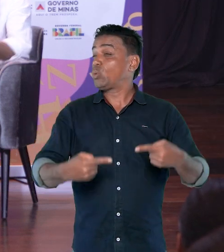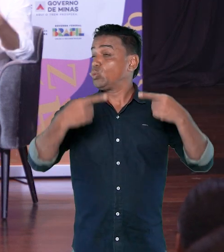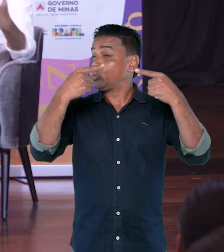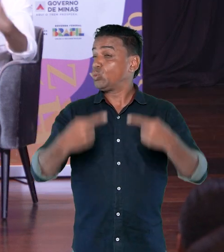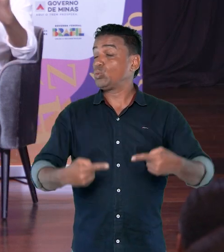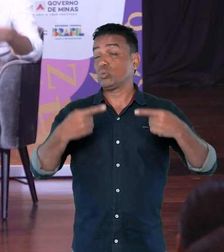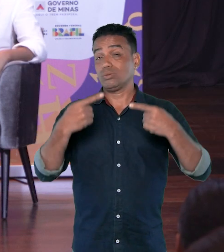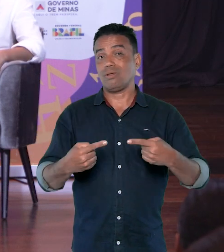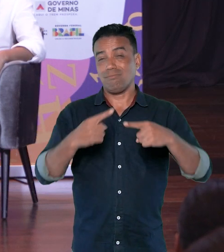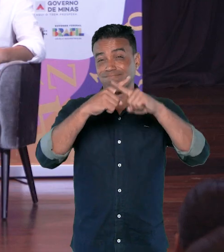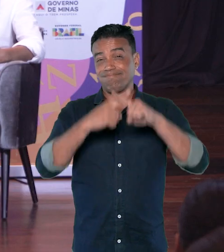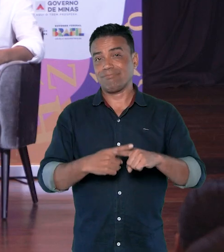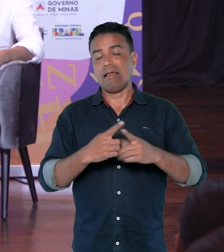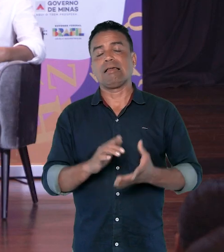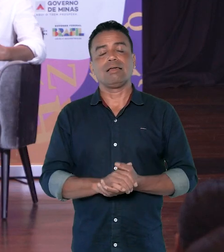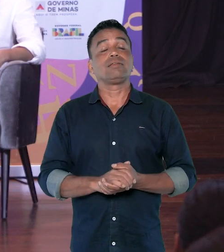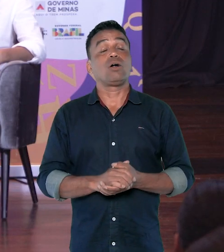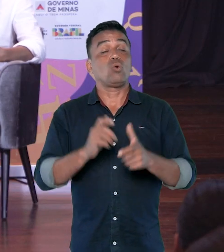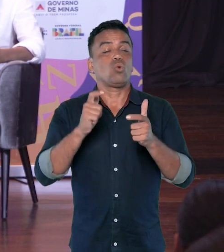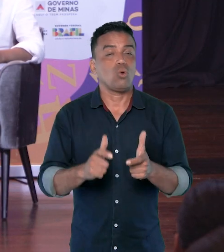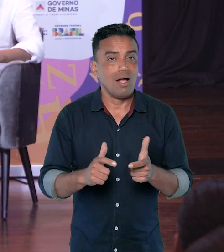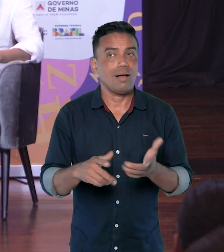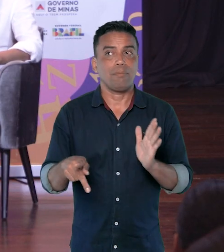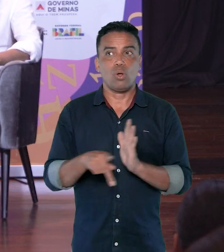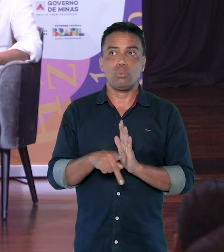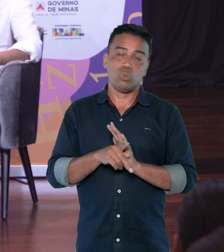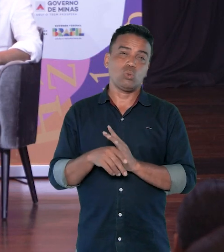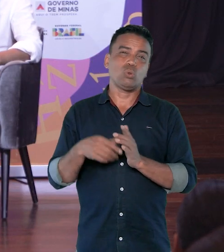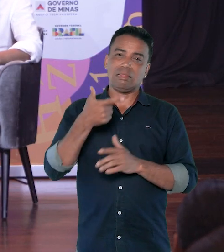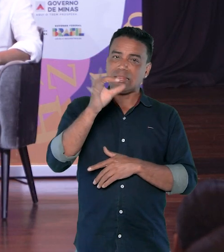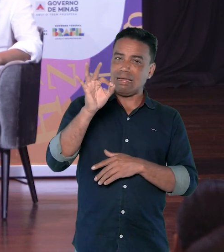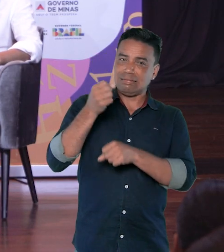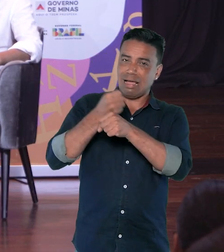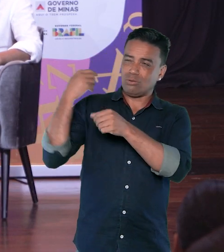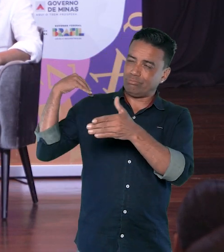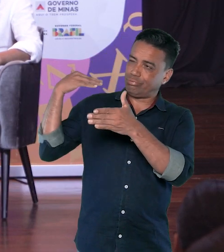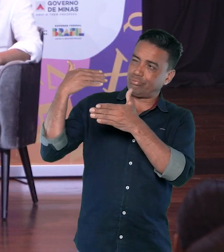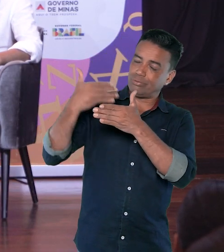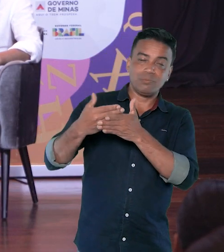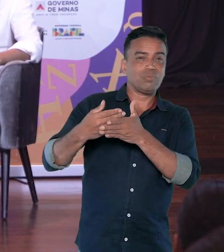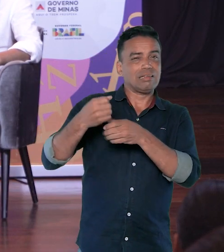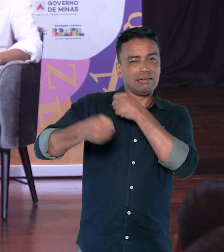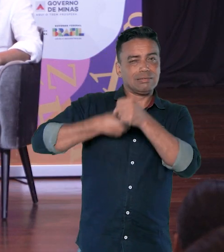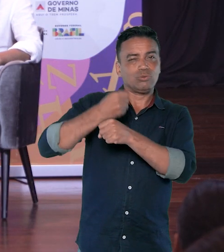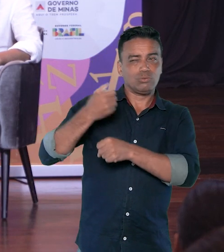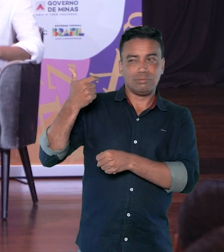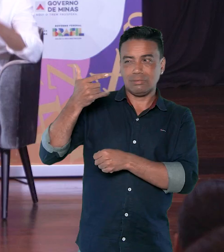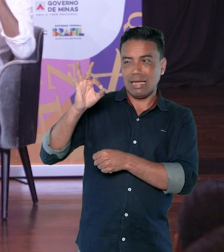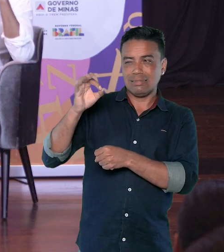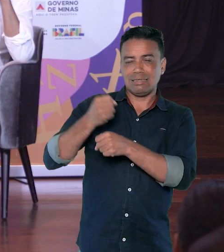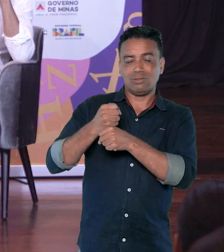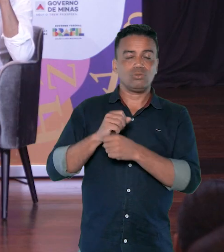que vem ganhando mais tensionamentos, pelo menos aí nos últimos 10 anos, né? Eu lembro de ter, ali